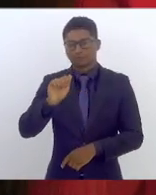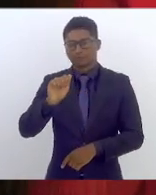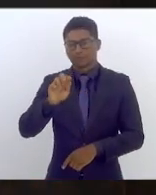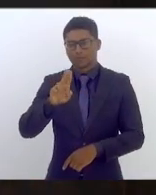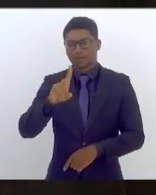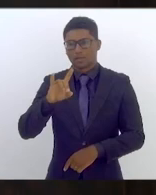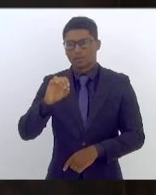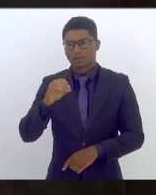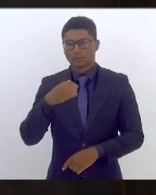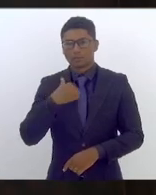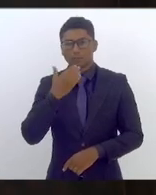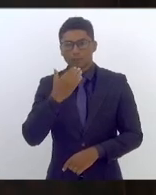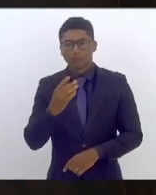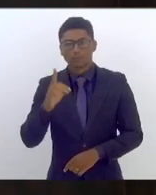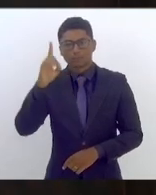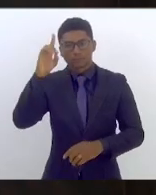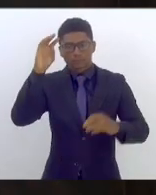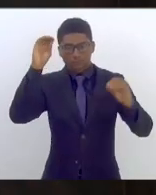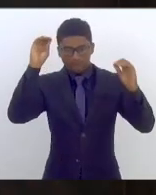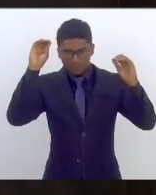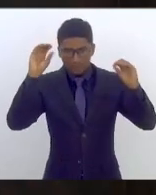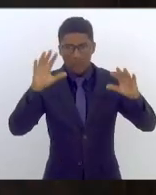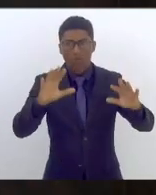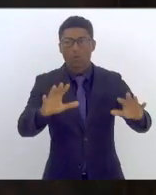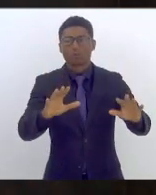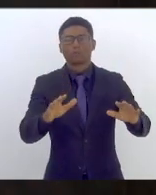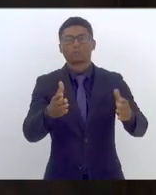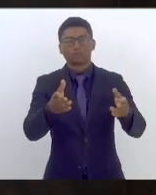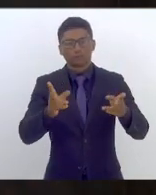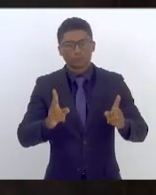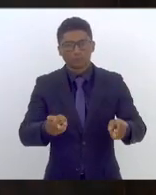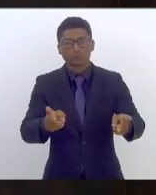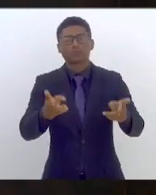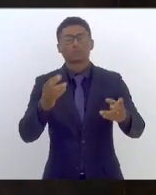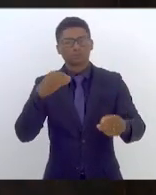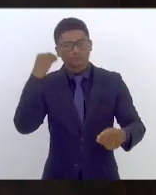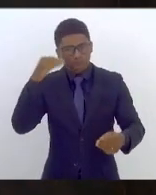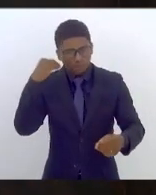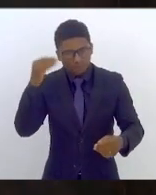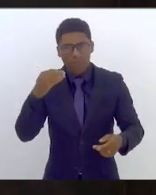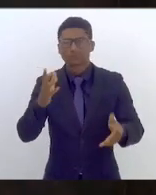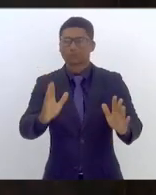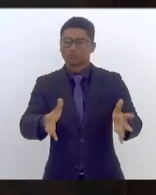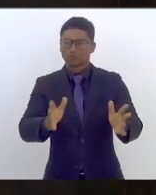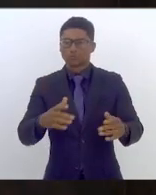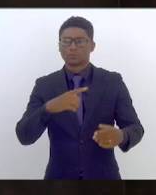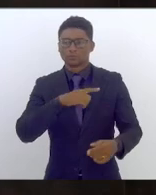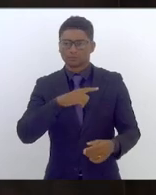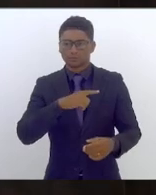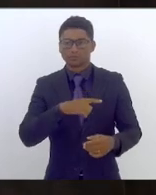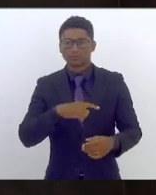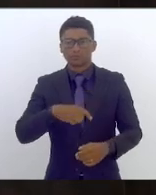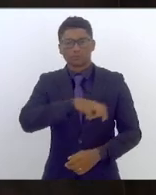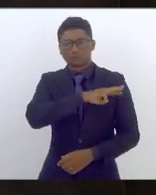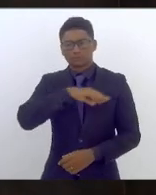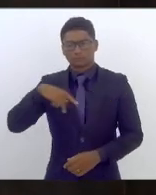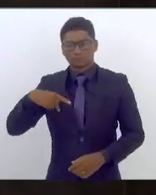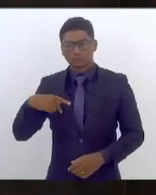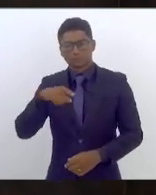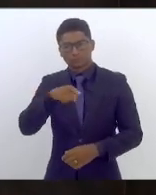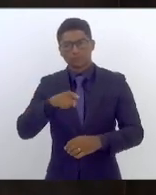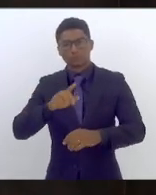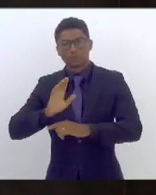também que abençoe você que você continue também com essa experiência que já acumulou a trazer como tem feito até hoje para o nosso ministério público